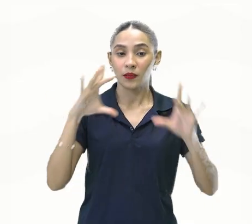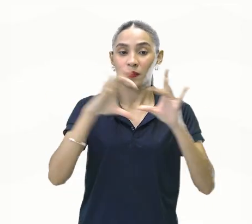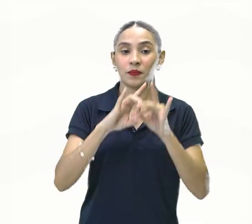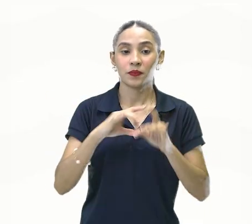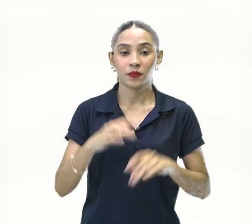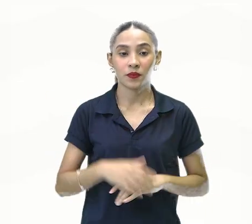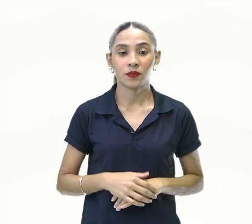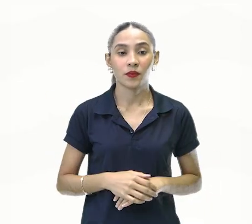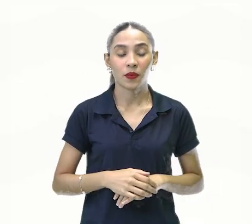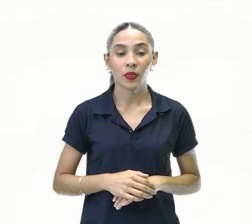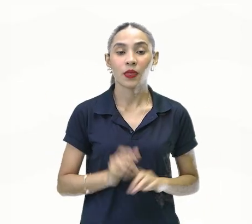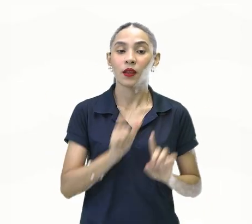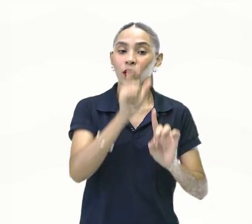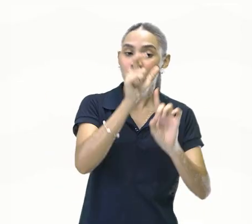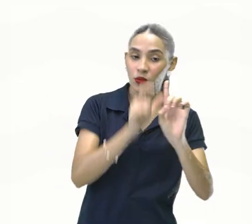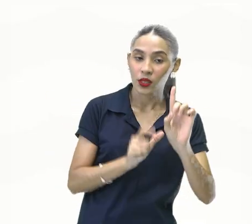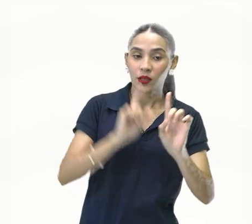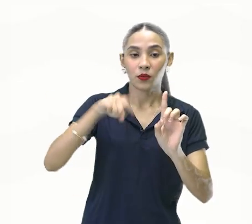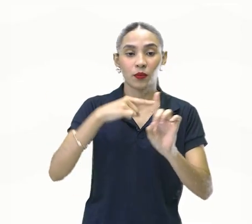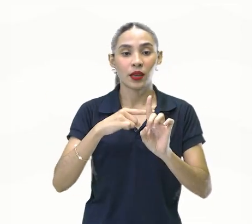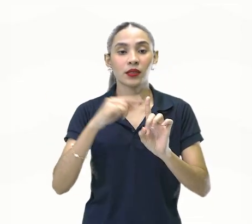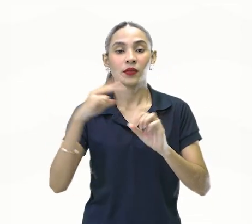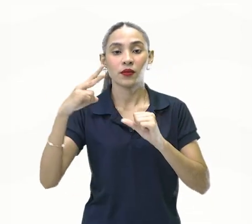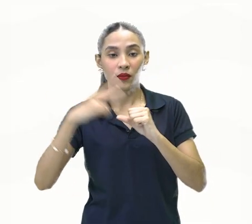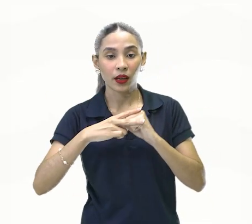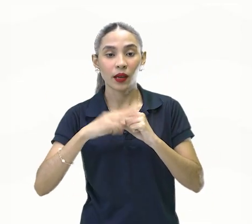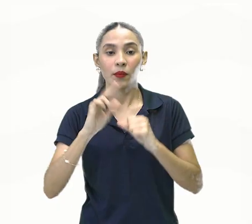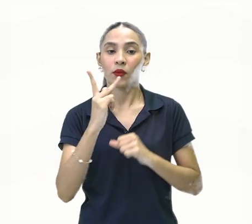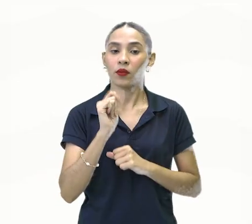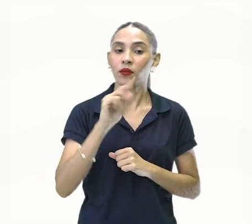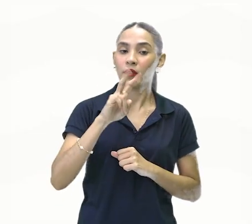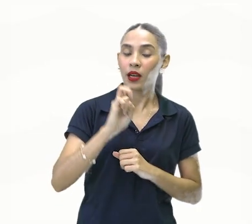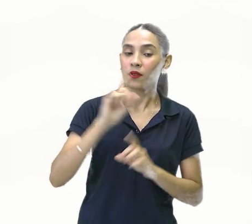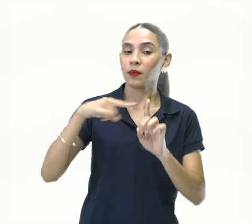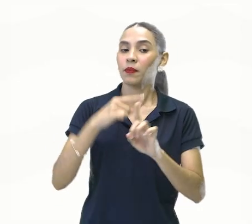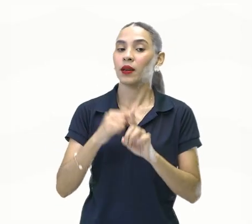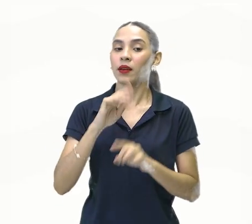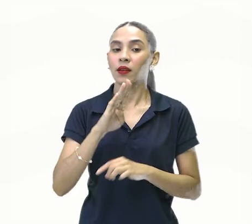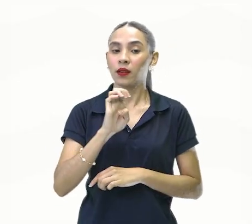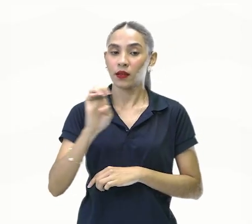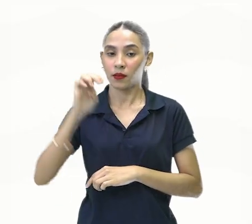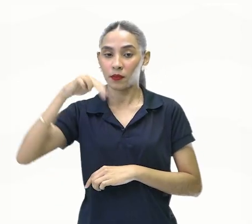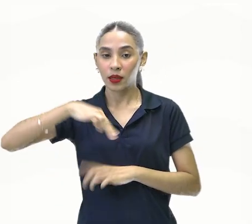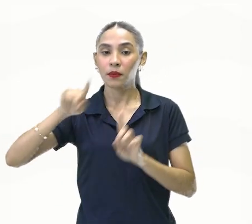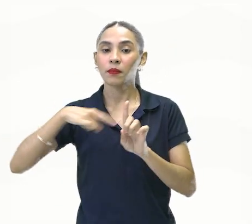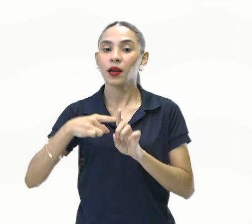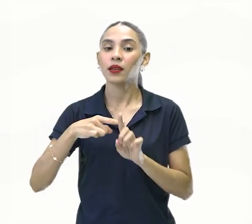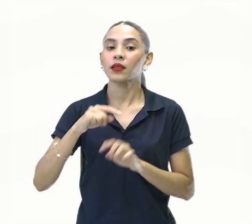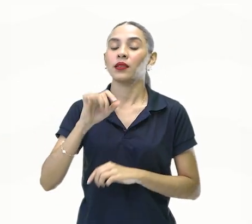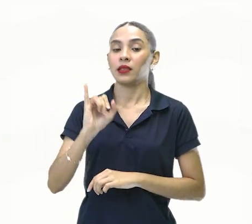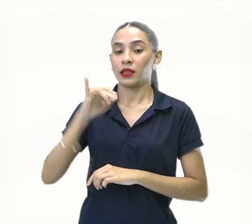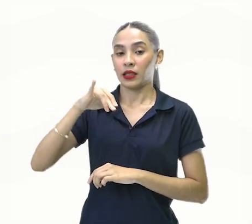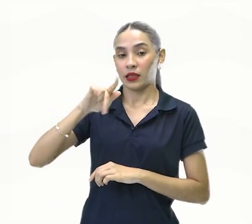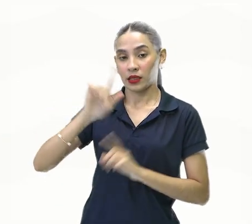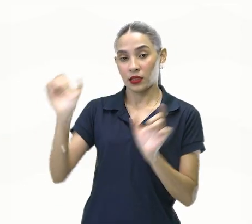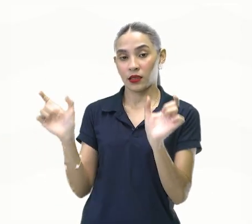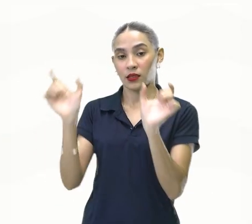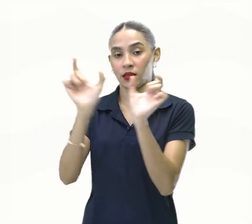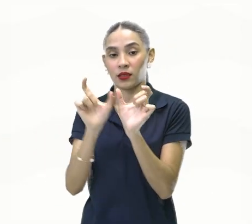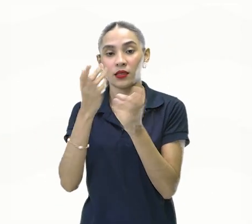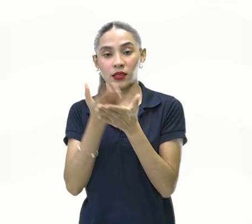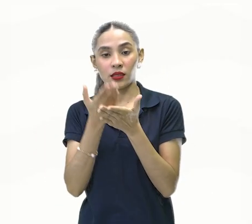presente. Sujeito, verbo, been, verbo principal com ing, nesse caso aqui o verbo study, que é